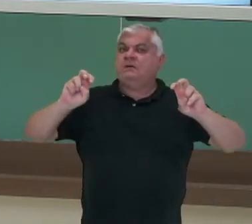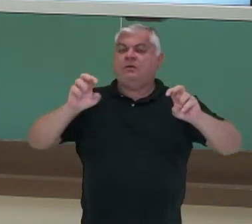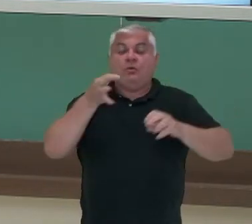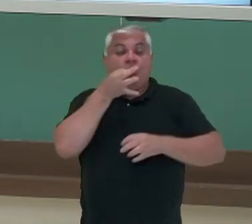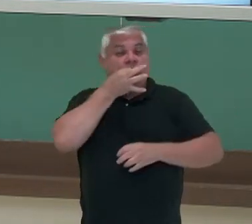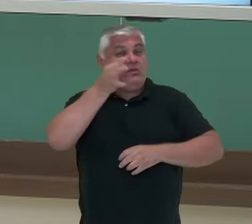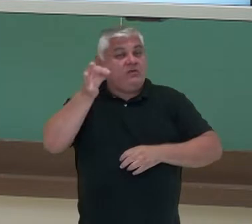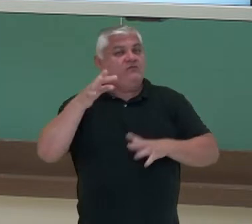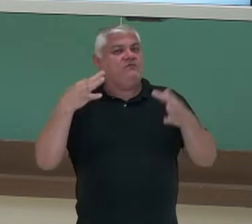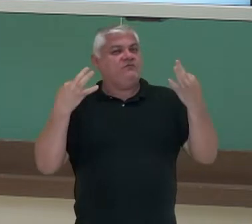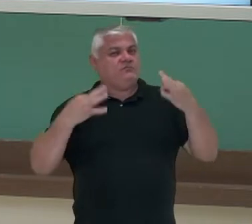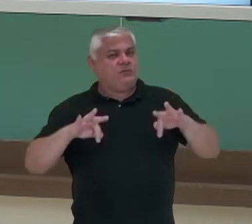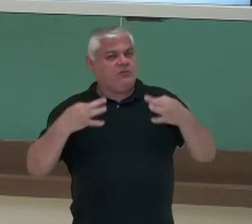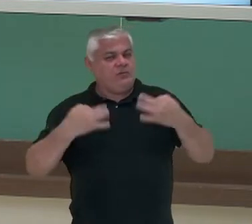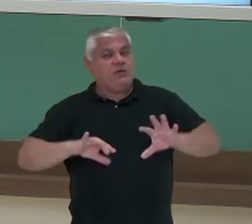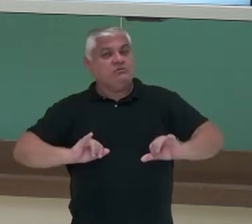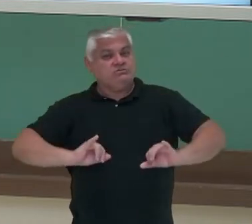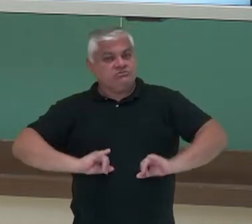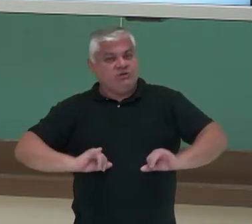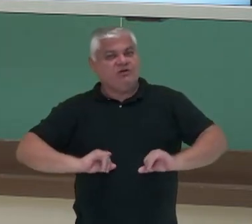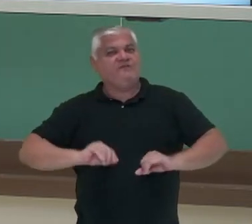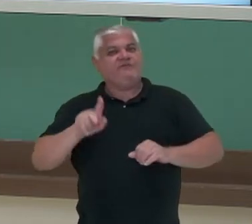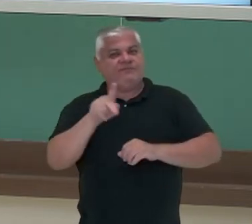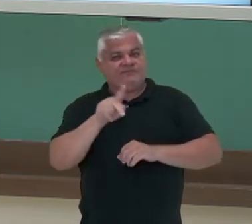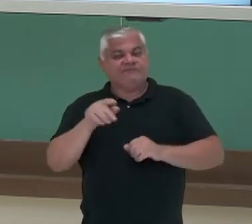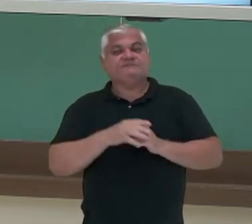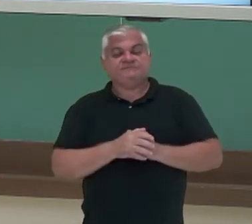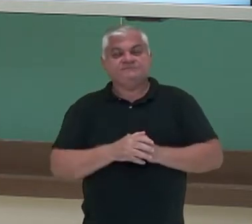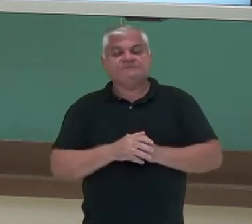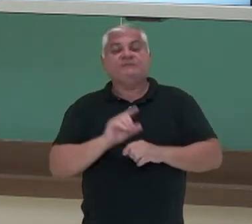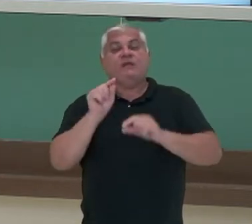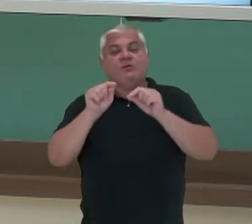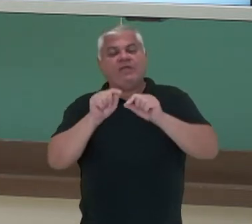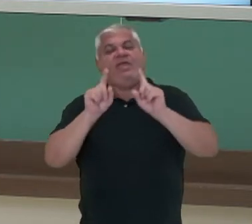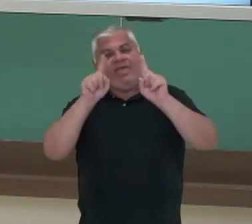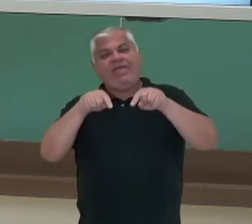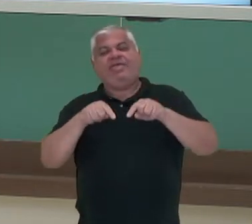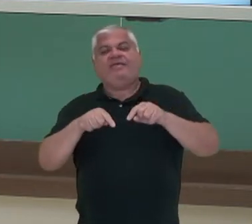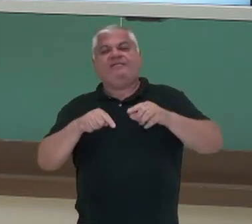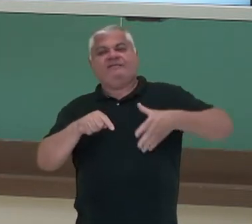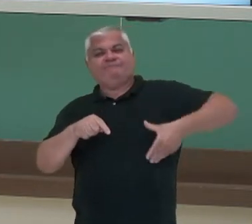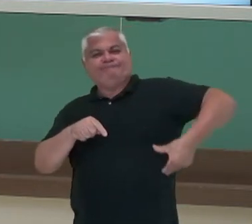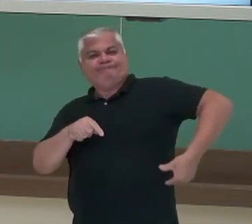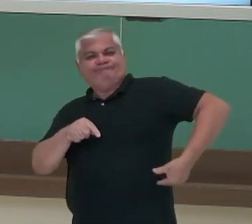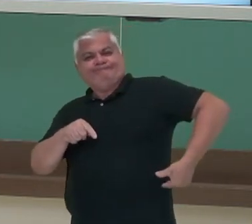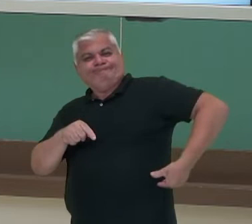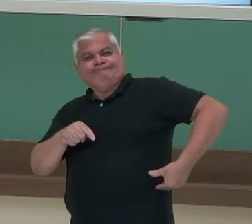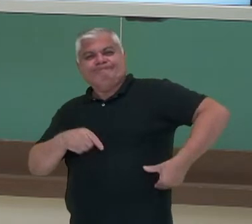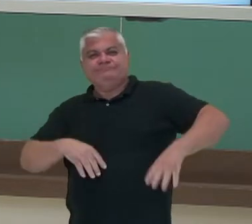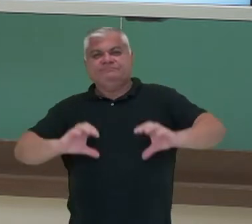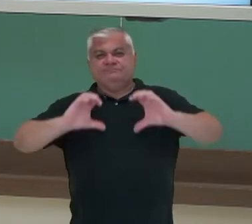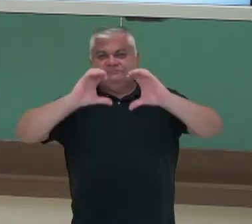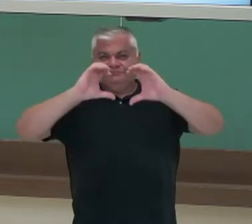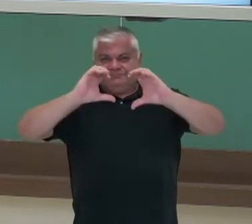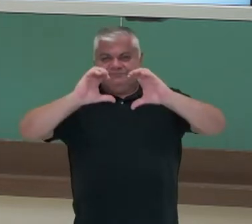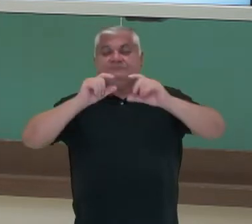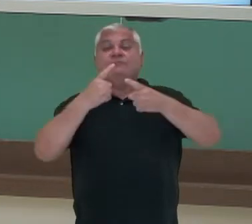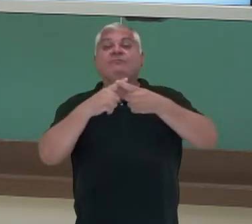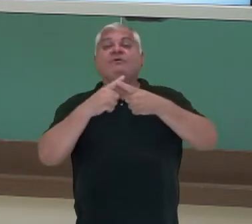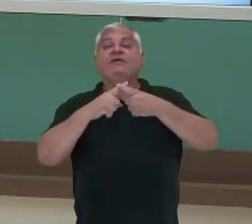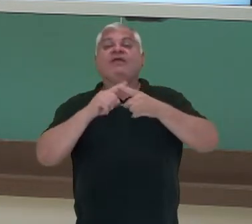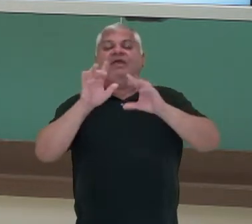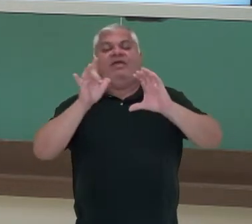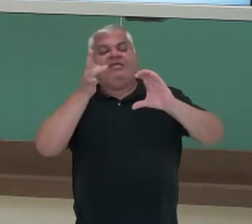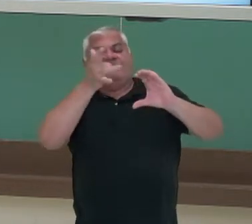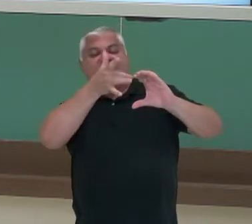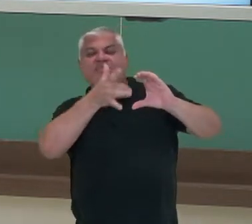Infelizmente a professora sofre com essa questão. E a dor é exatamente aqui, ó, na lombar, porque é onde eles